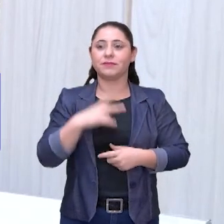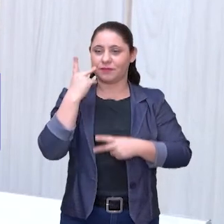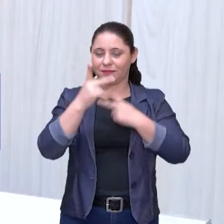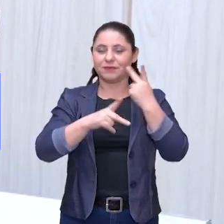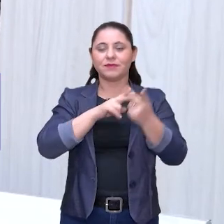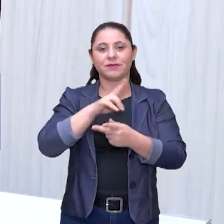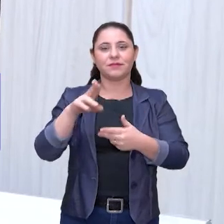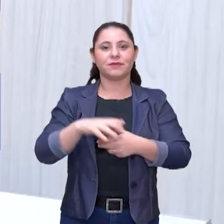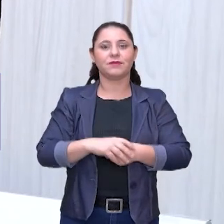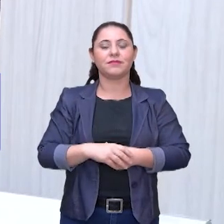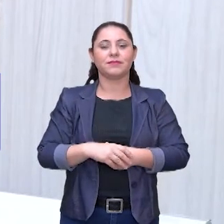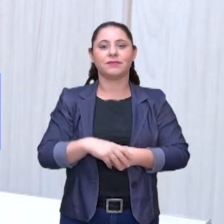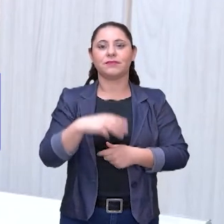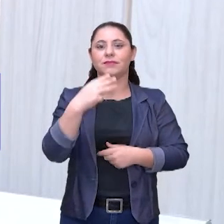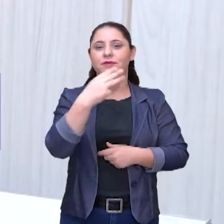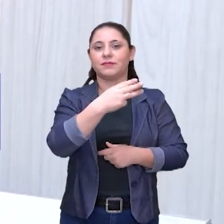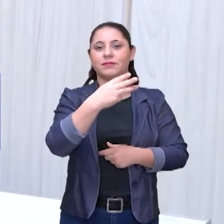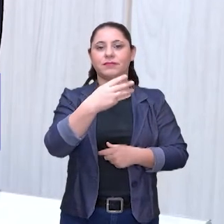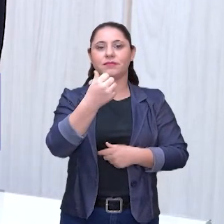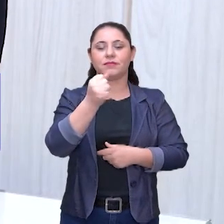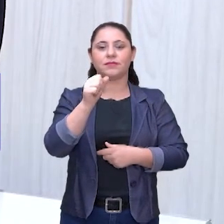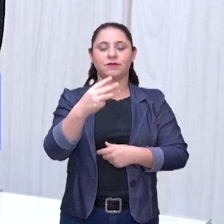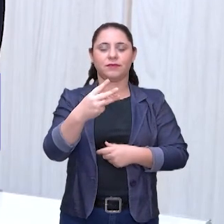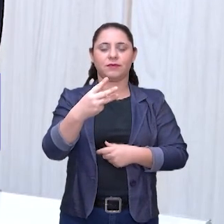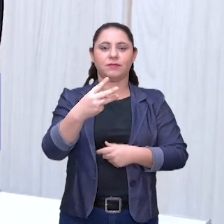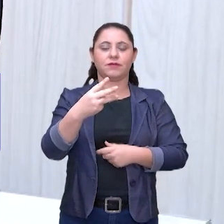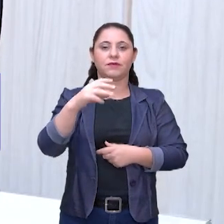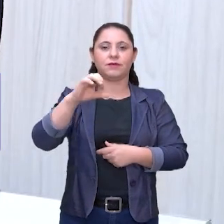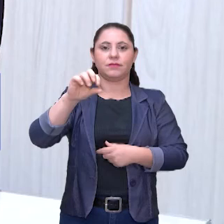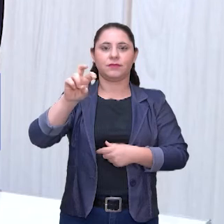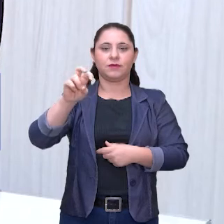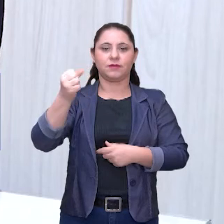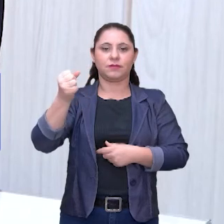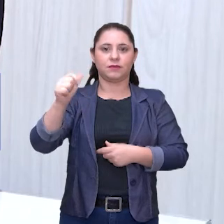é posso falar o número?